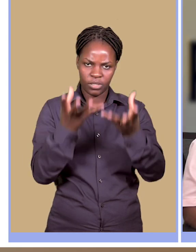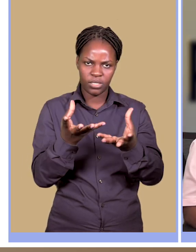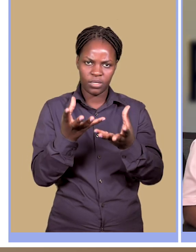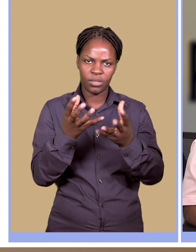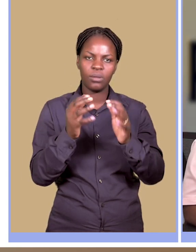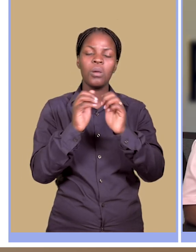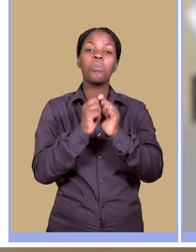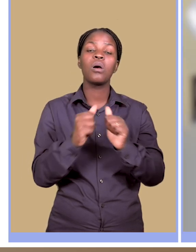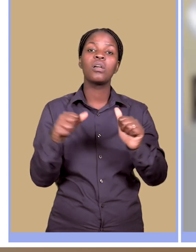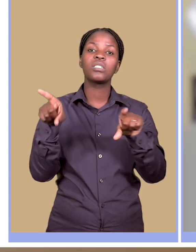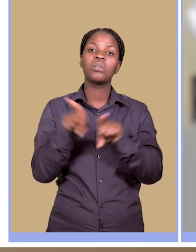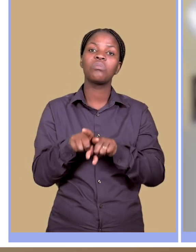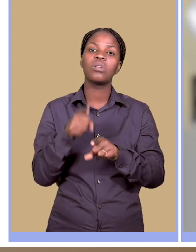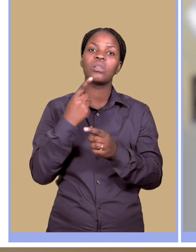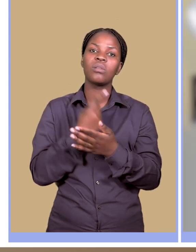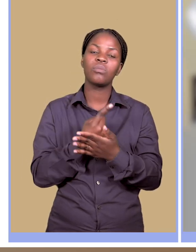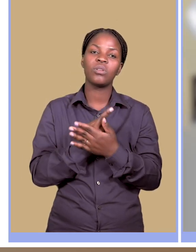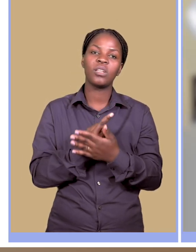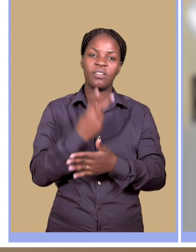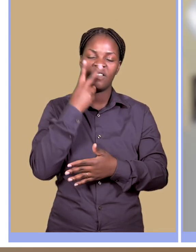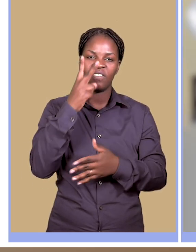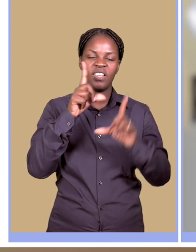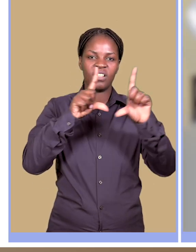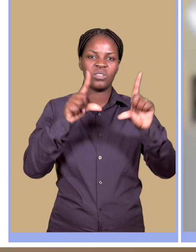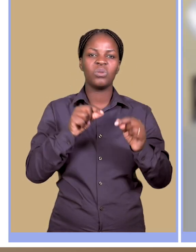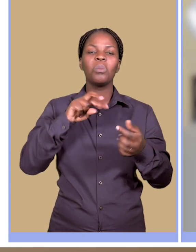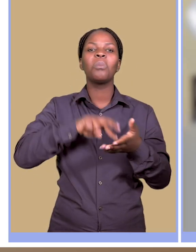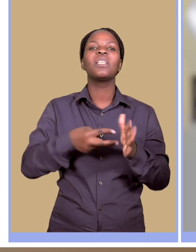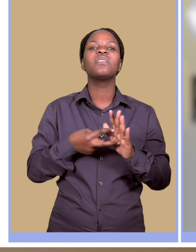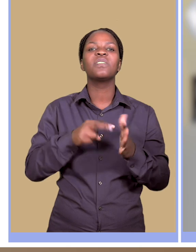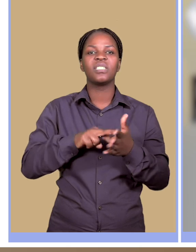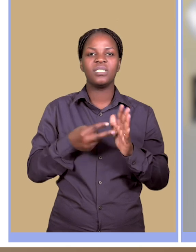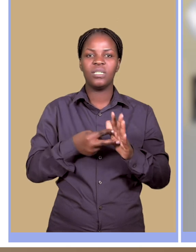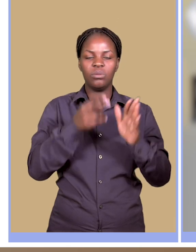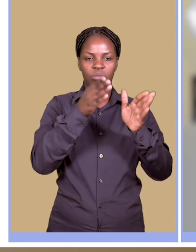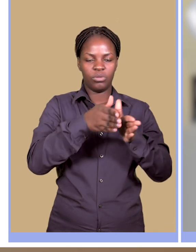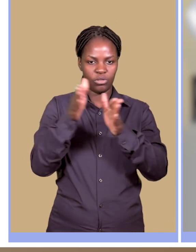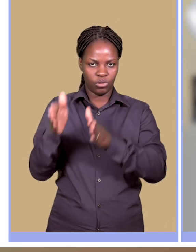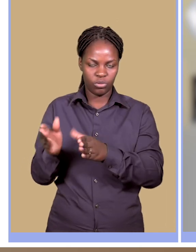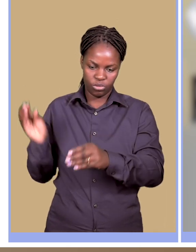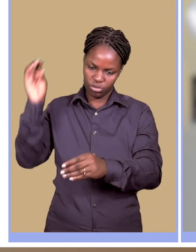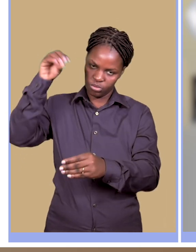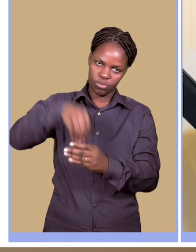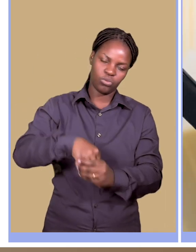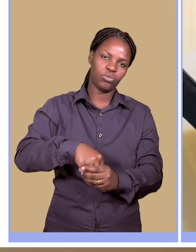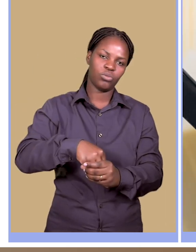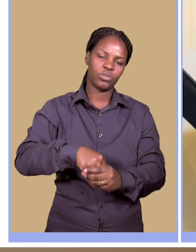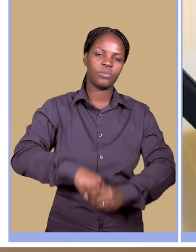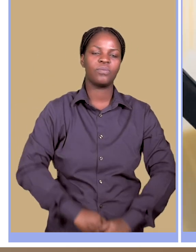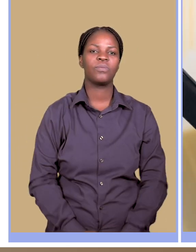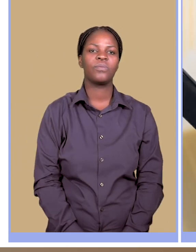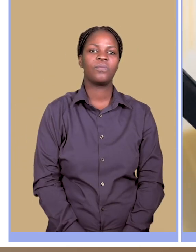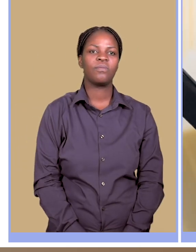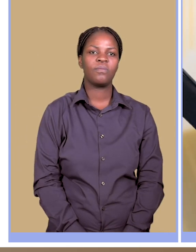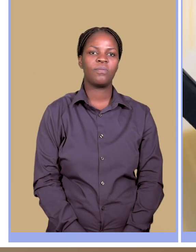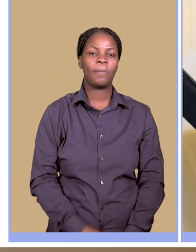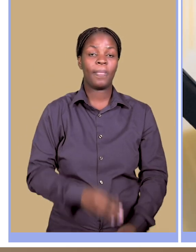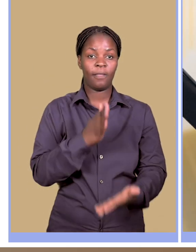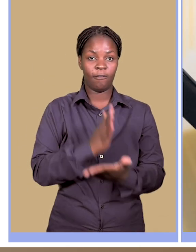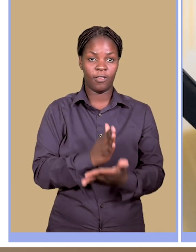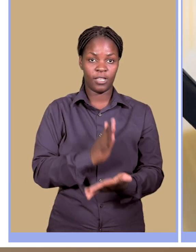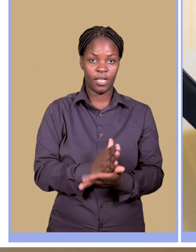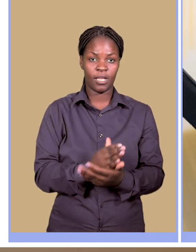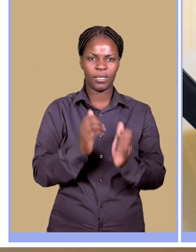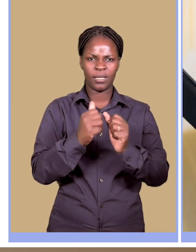aqui tem que se olhar a questão da planificação, que essas pessoas também façam parte dessa planificação. Sem dúvidas. Aliás,